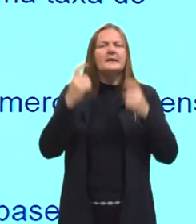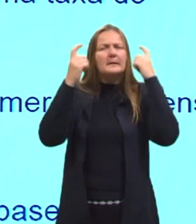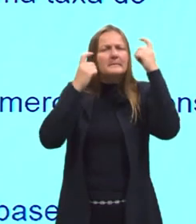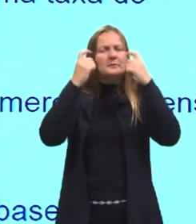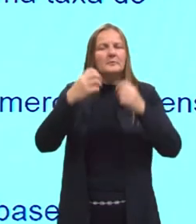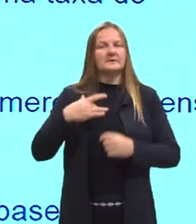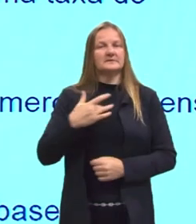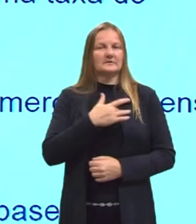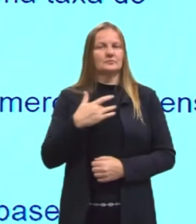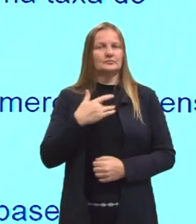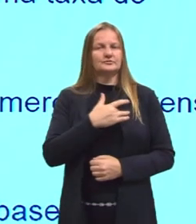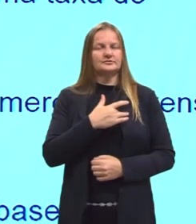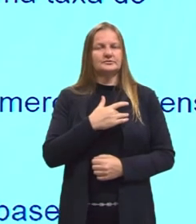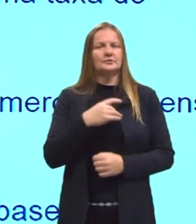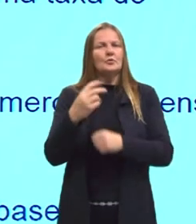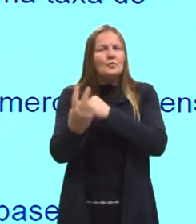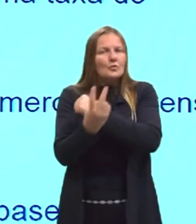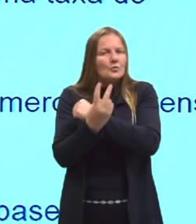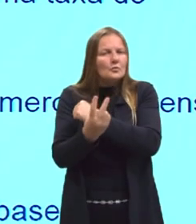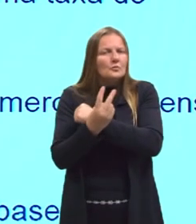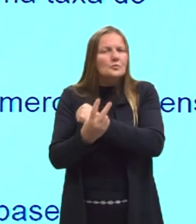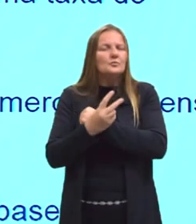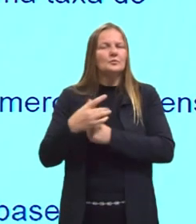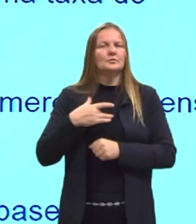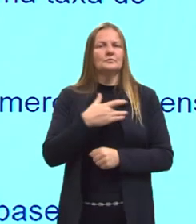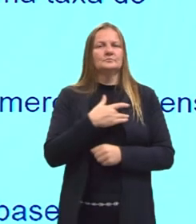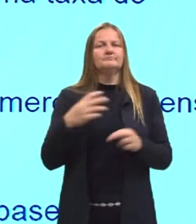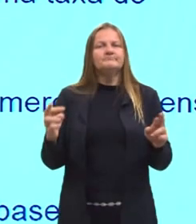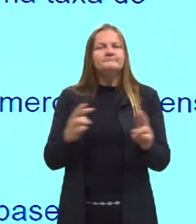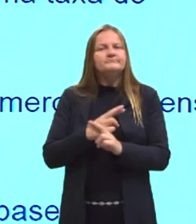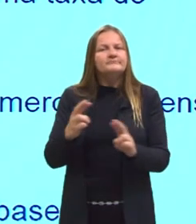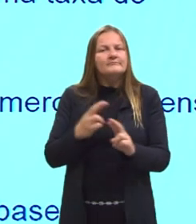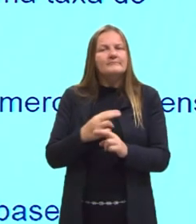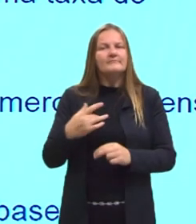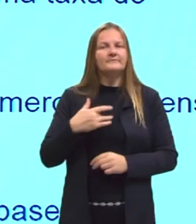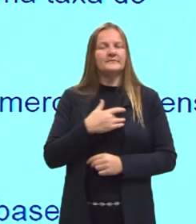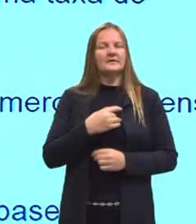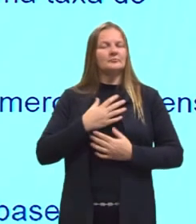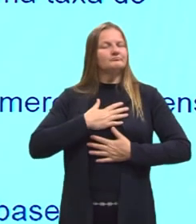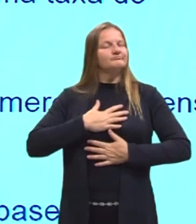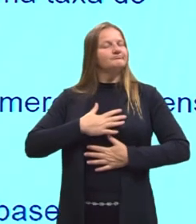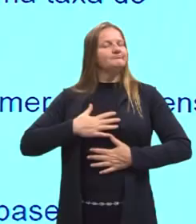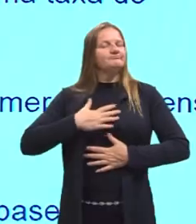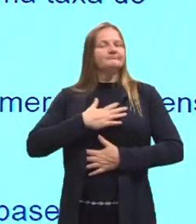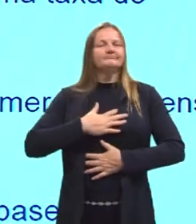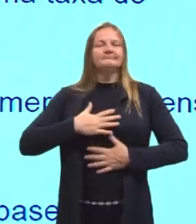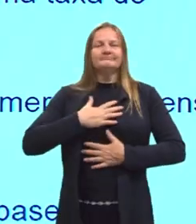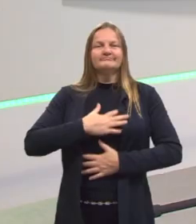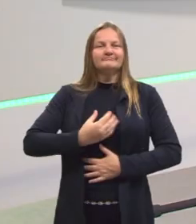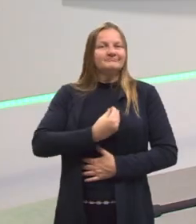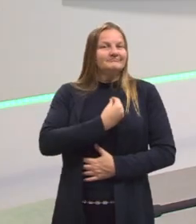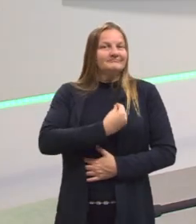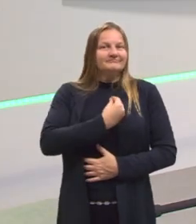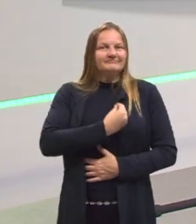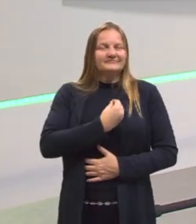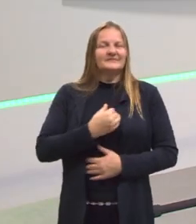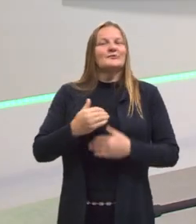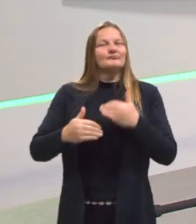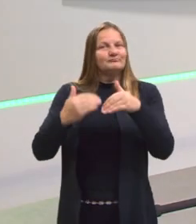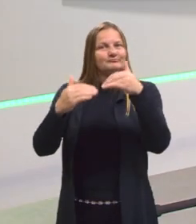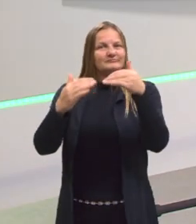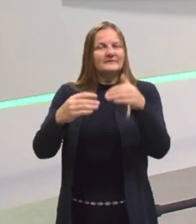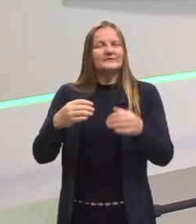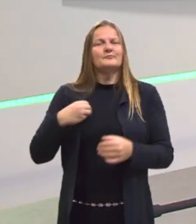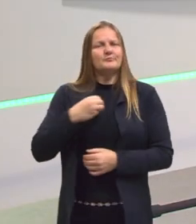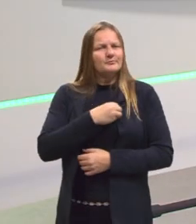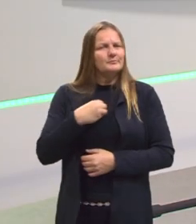preocupa mais com a saúde ela se preocupa mais com essa relação aí de bem-estar né com dores aquela coisa toda então